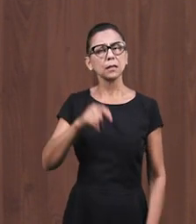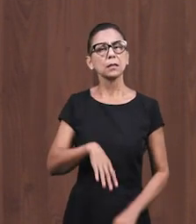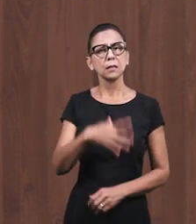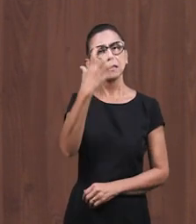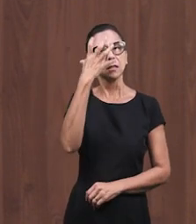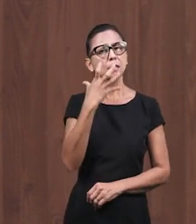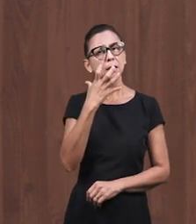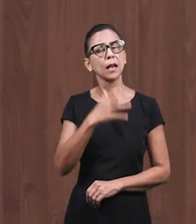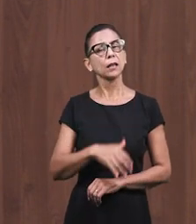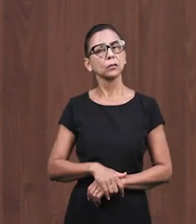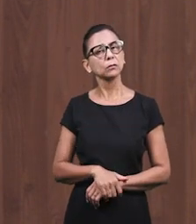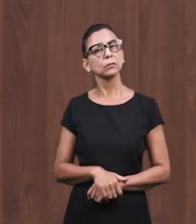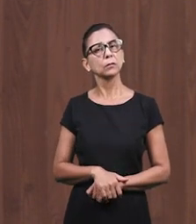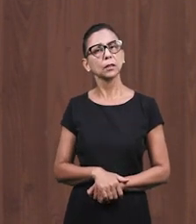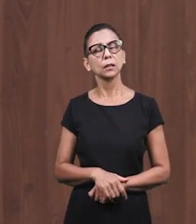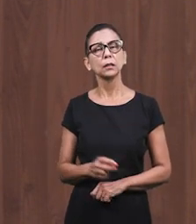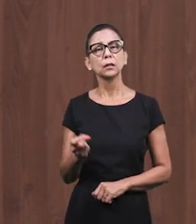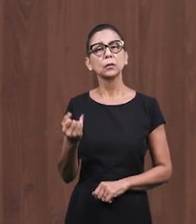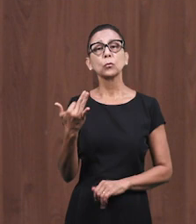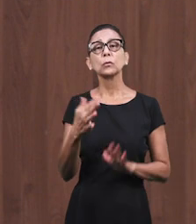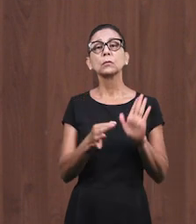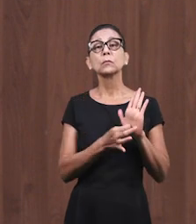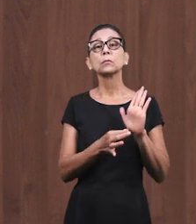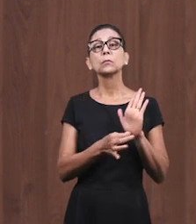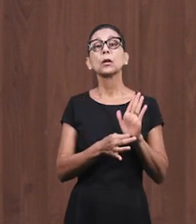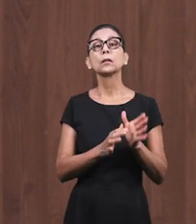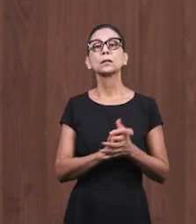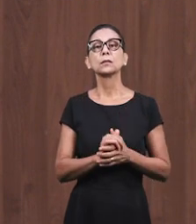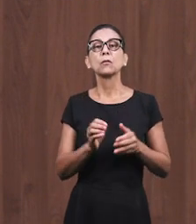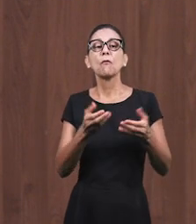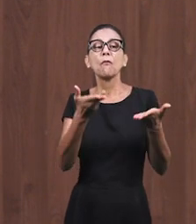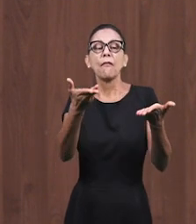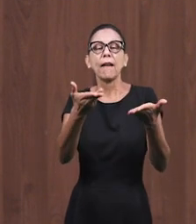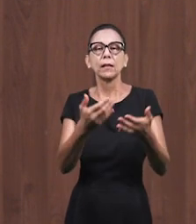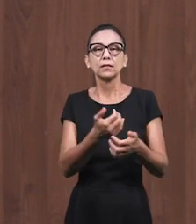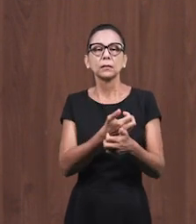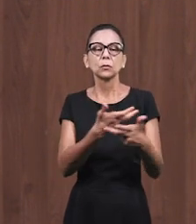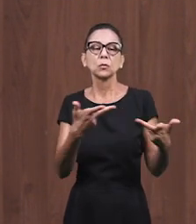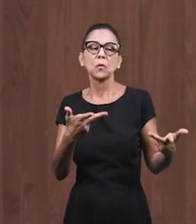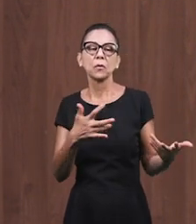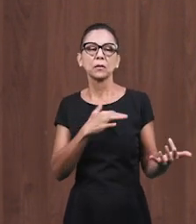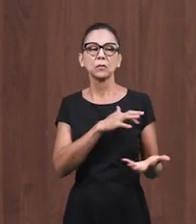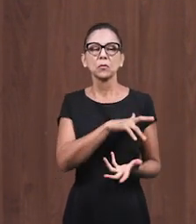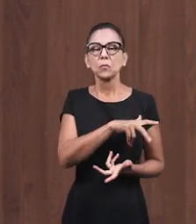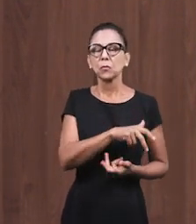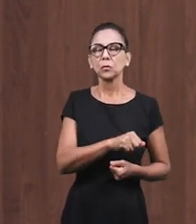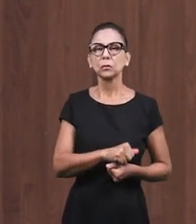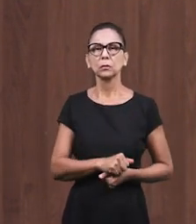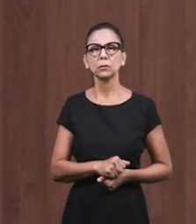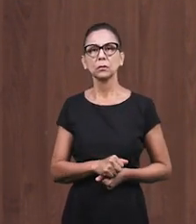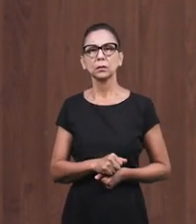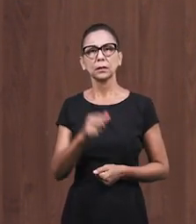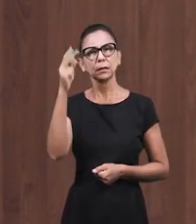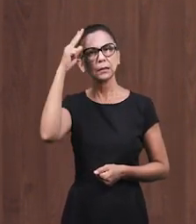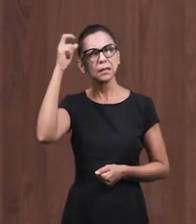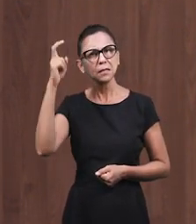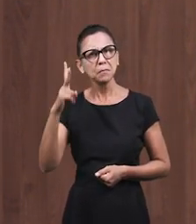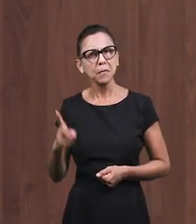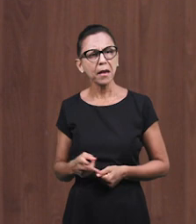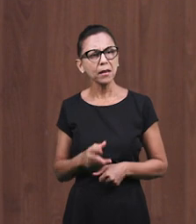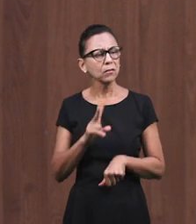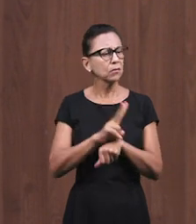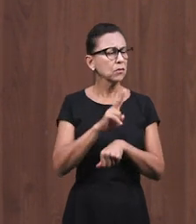falar. Quantas propostas são feitas? Nós precisamos vigiar em todo o tempo, pedindo